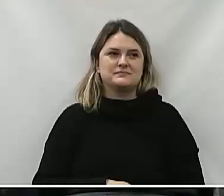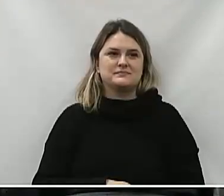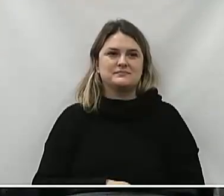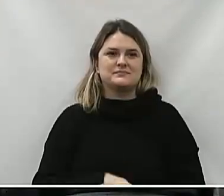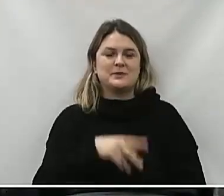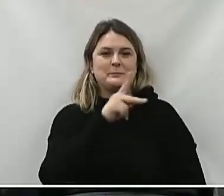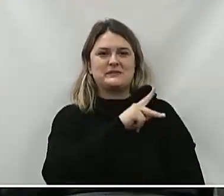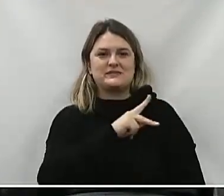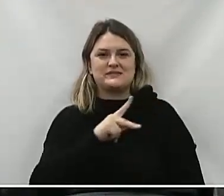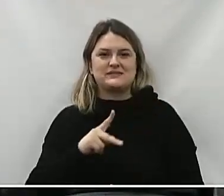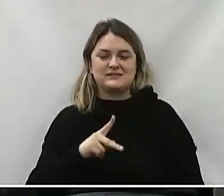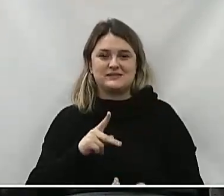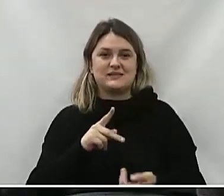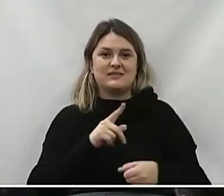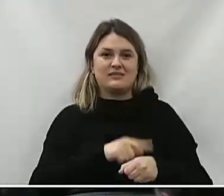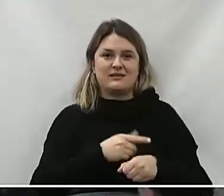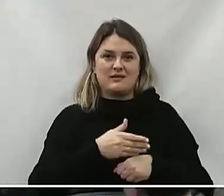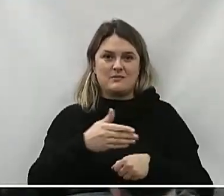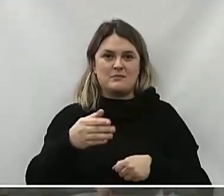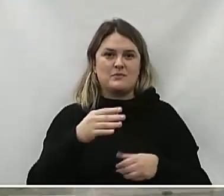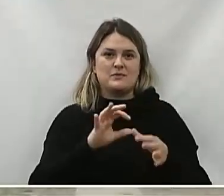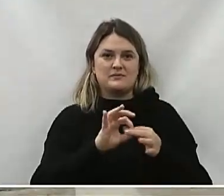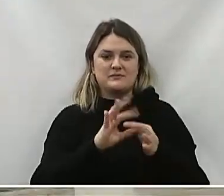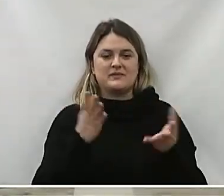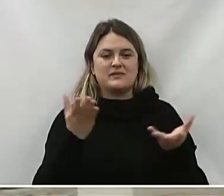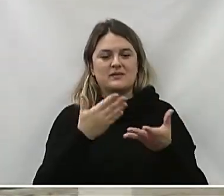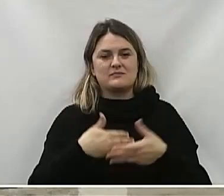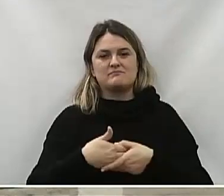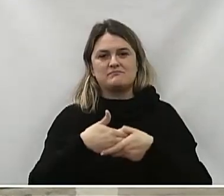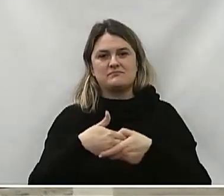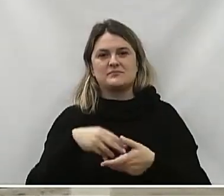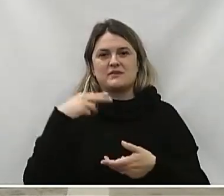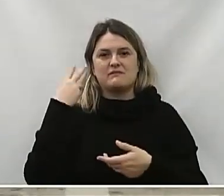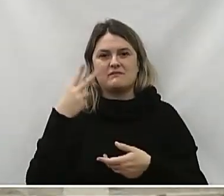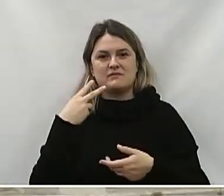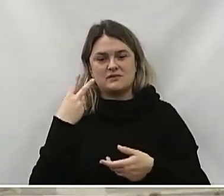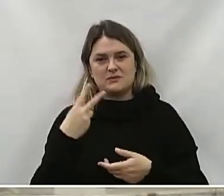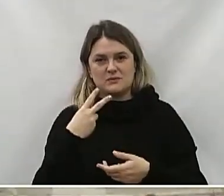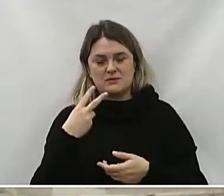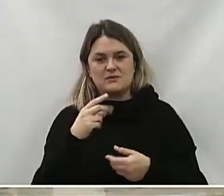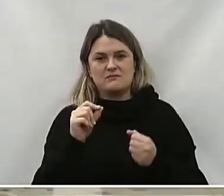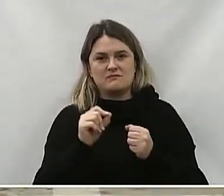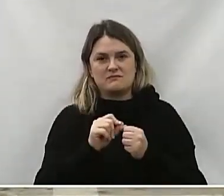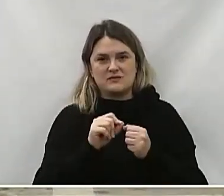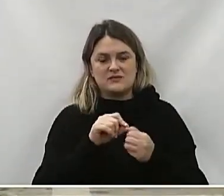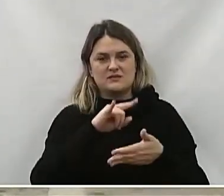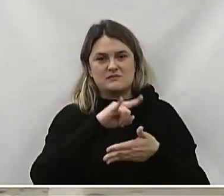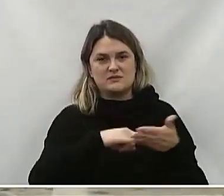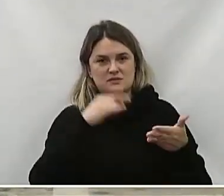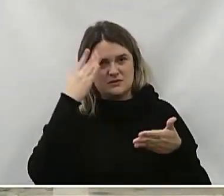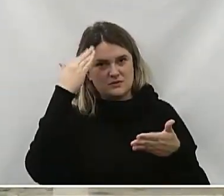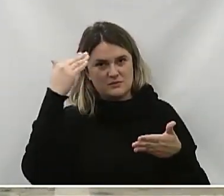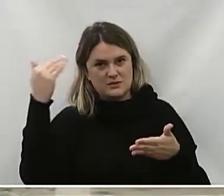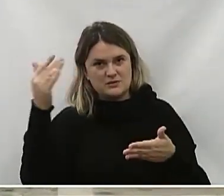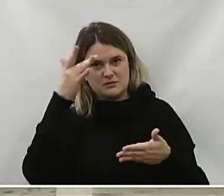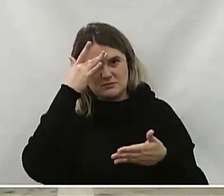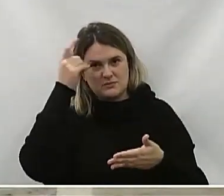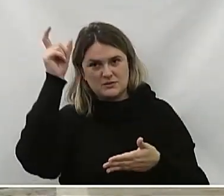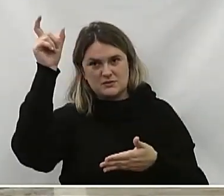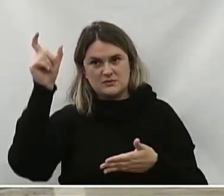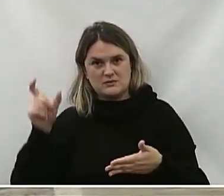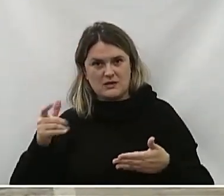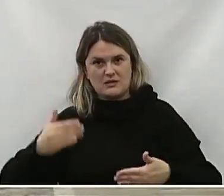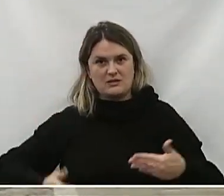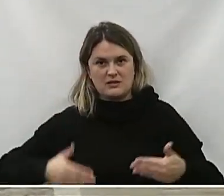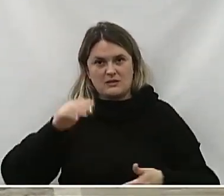sou presidente na palavra livre eu gostaria de cumprimentar os vereadores que conceder essa Moção a pessoa do